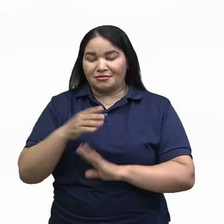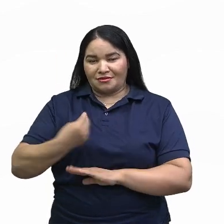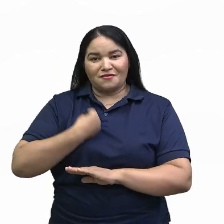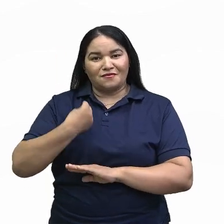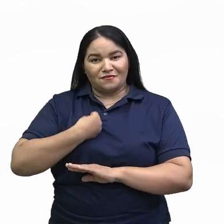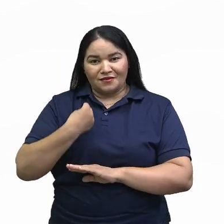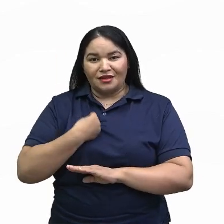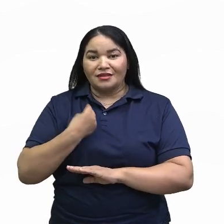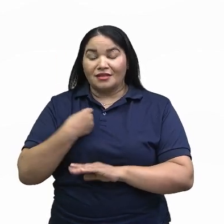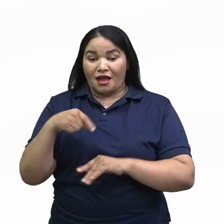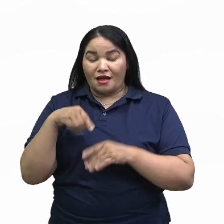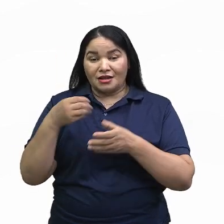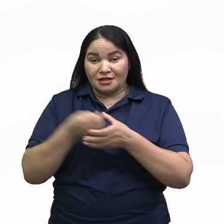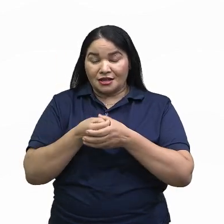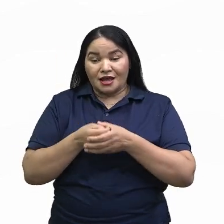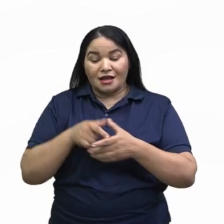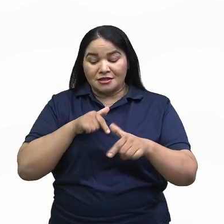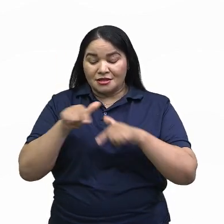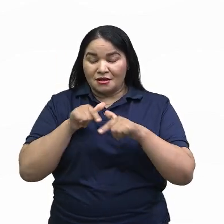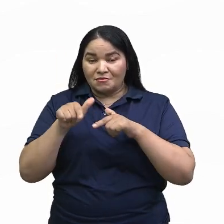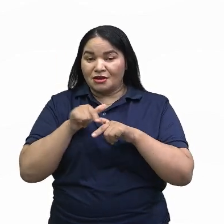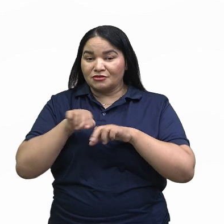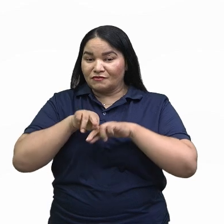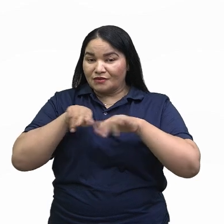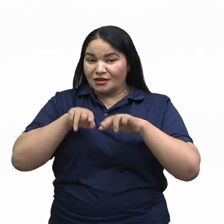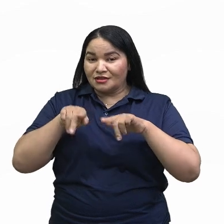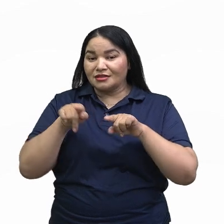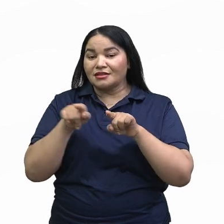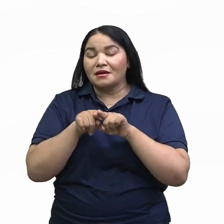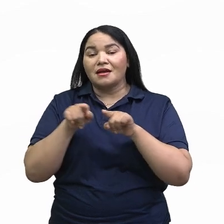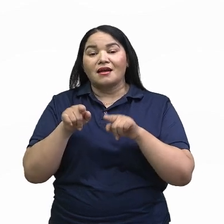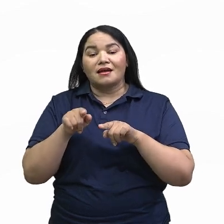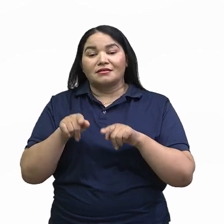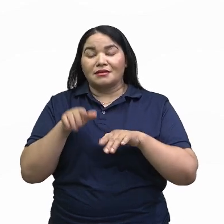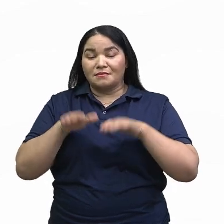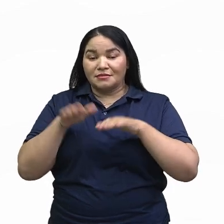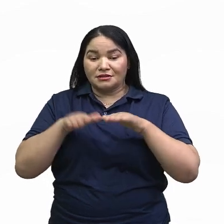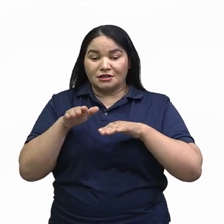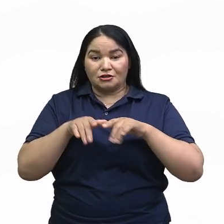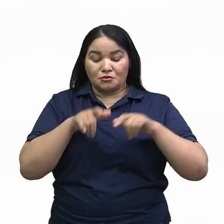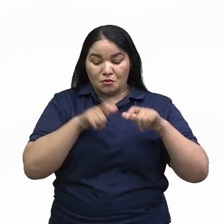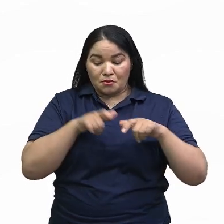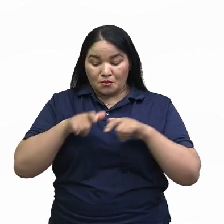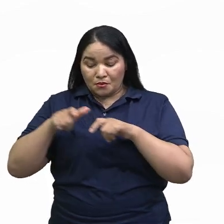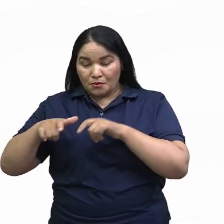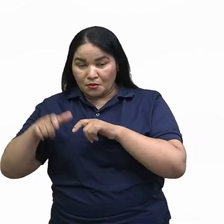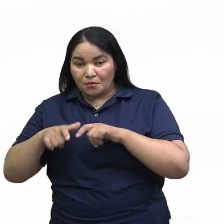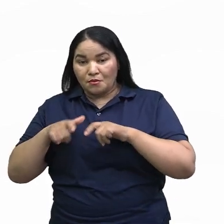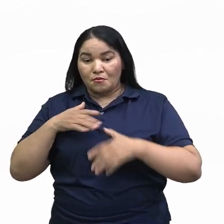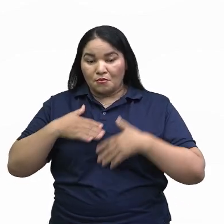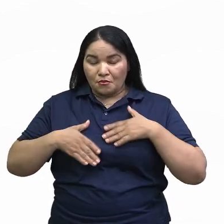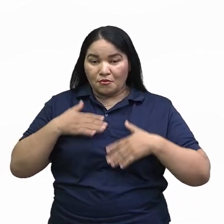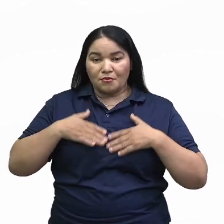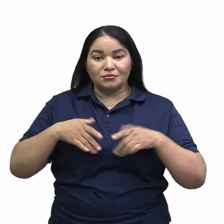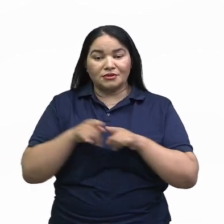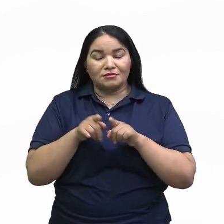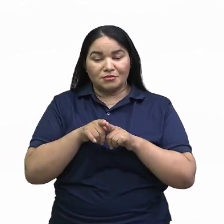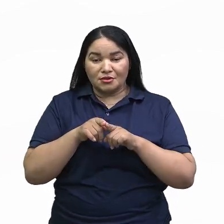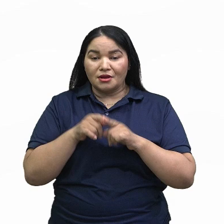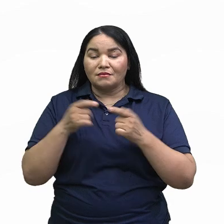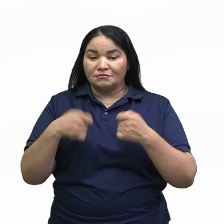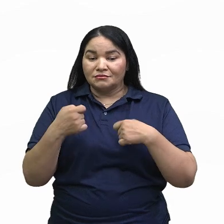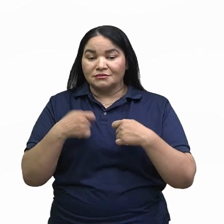ela tem funções diferenciadas, né? Dependendo do local, do tecido, né? Do sistema onde ela é encontrada, ela vai estar